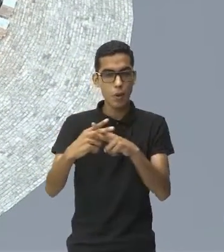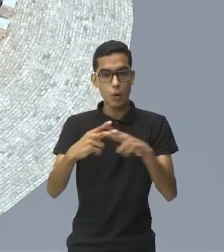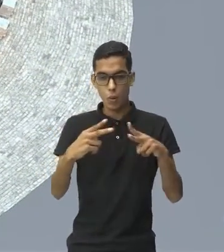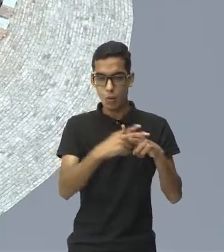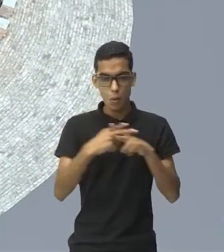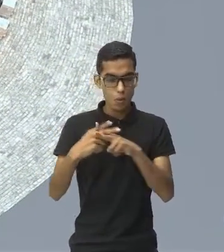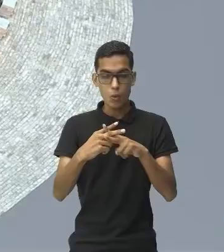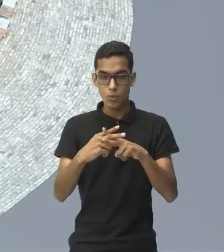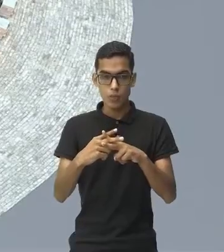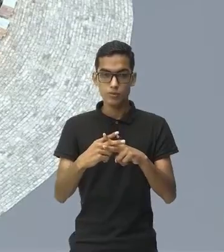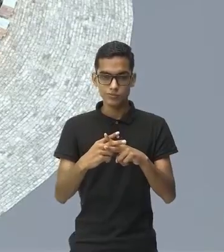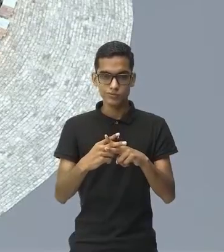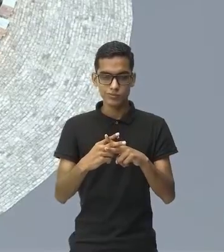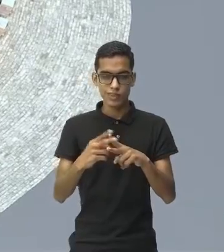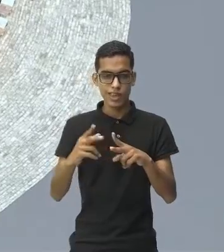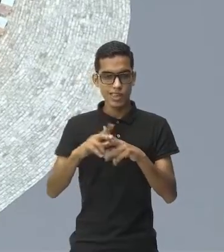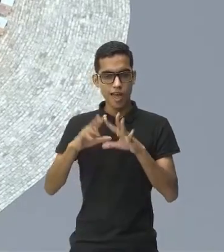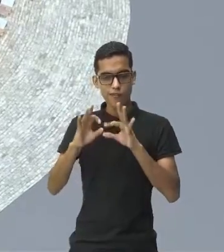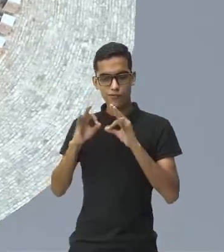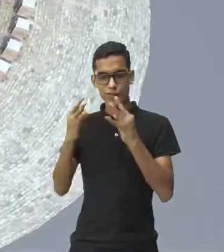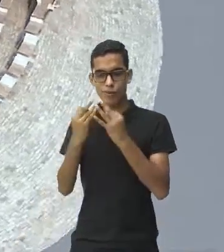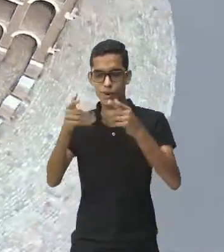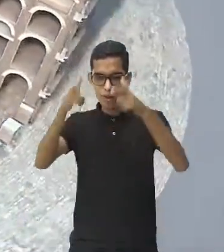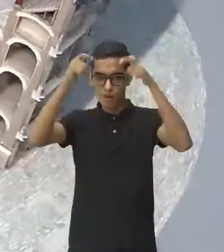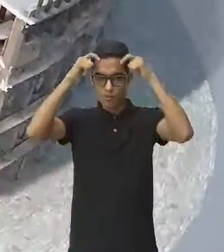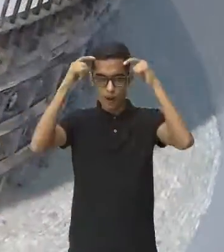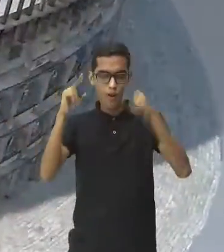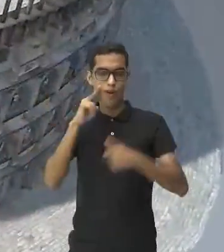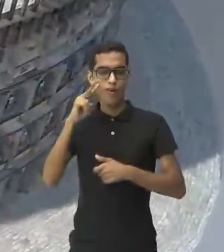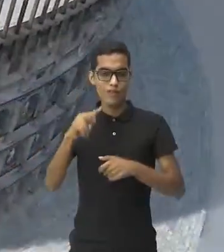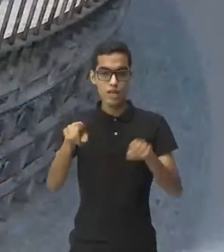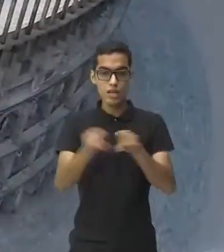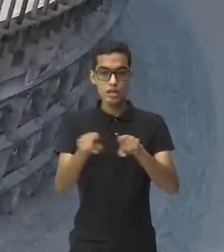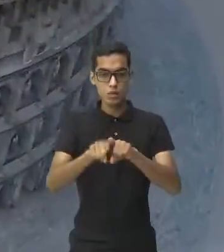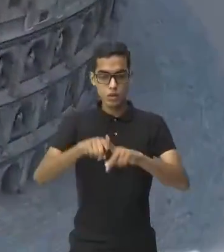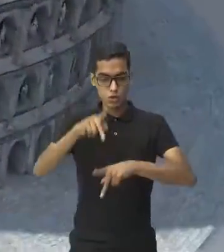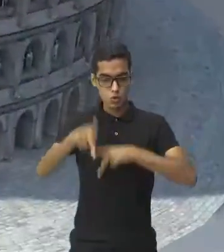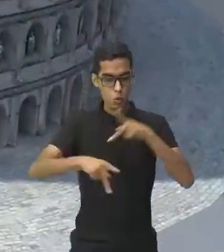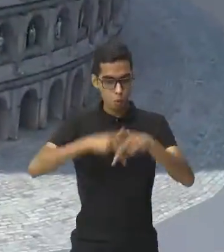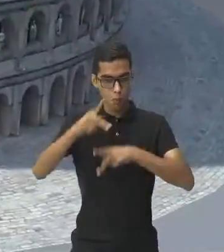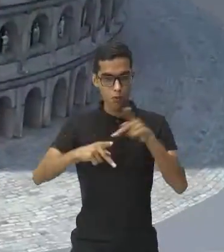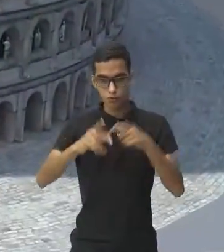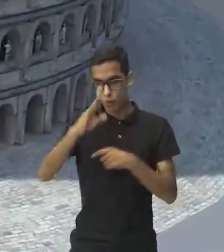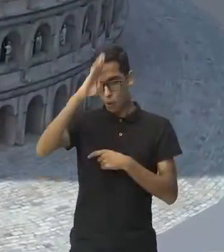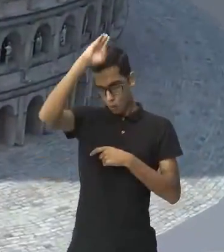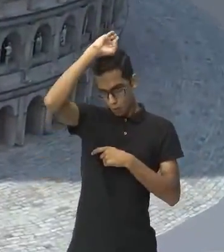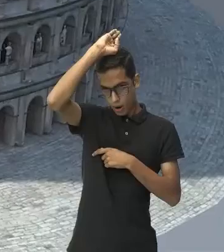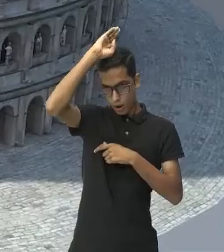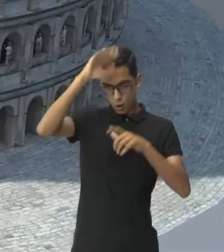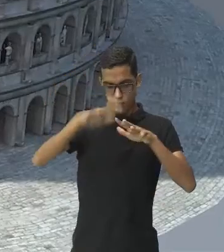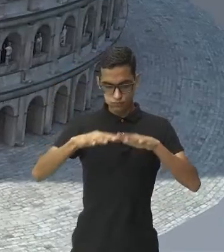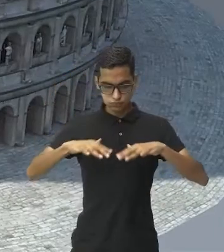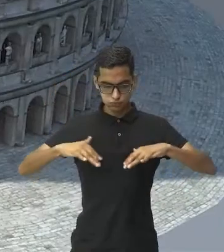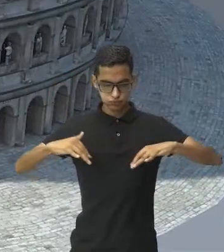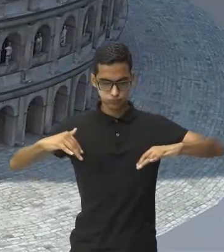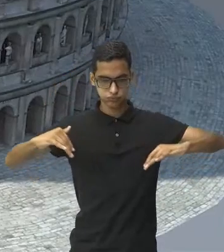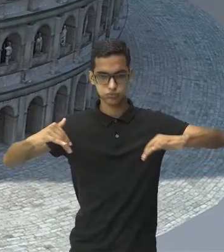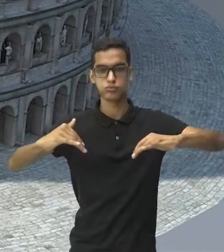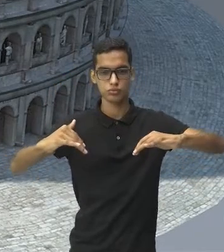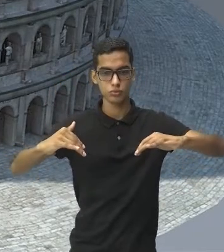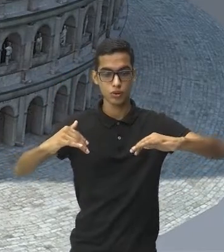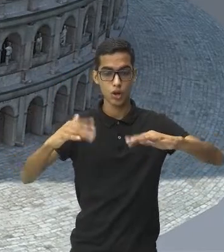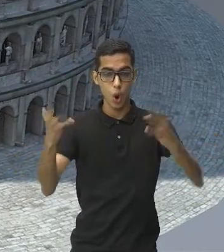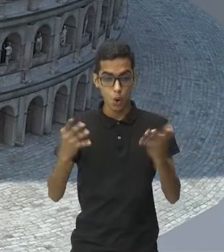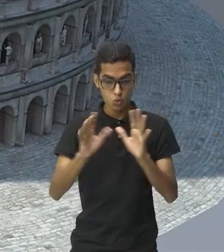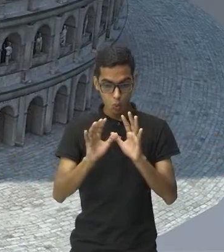imperial do imperador e também da população em geral, gente. O Coliseu é famoso ainda nos dias de